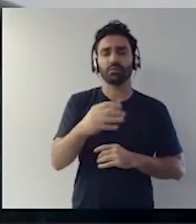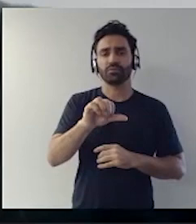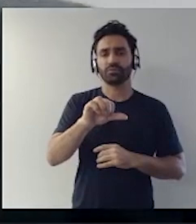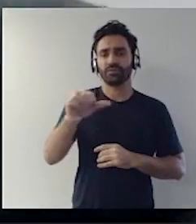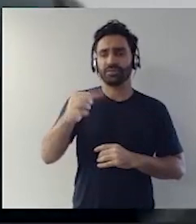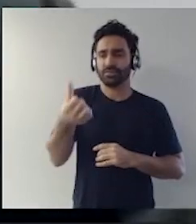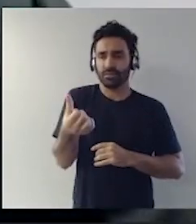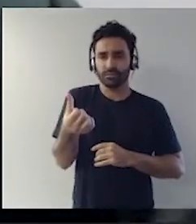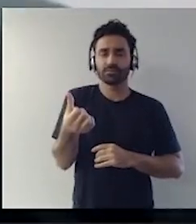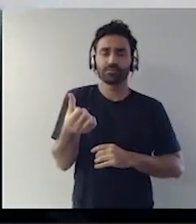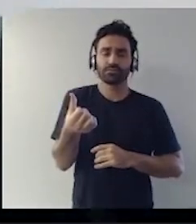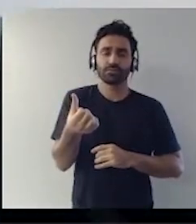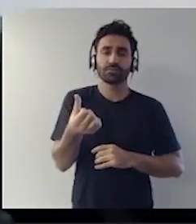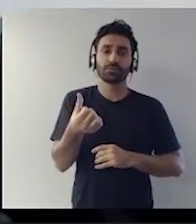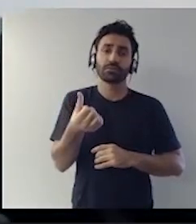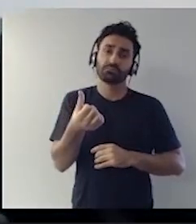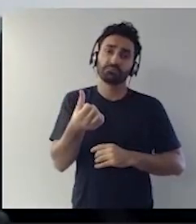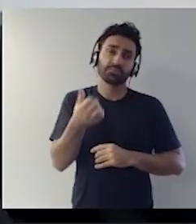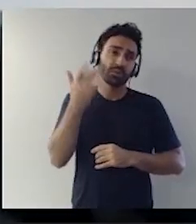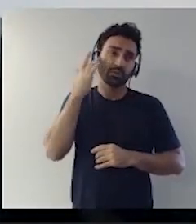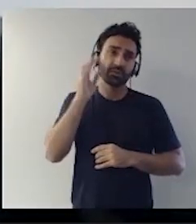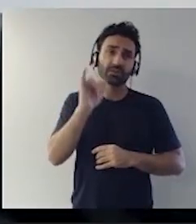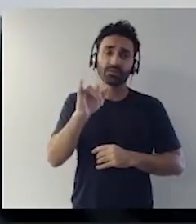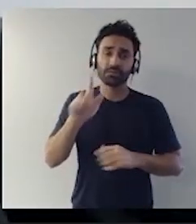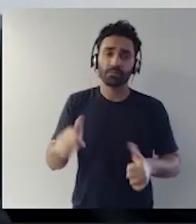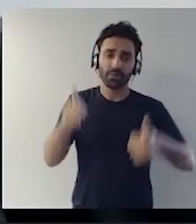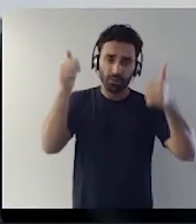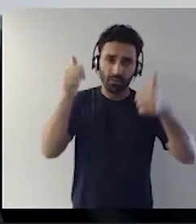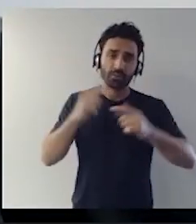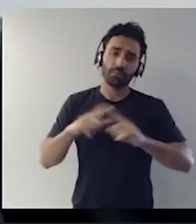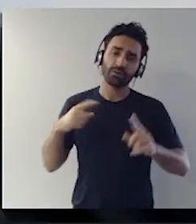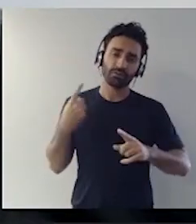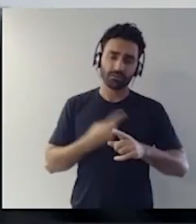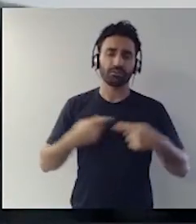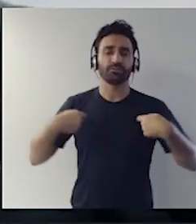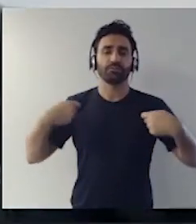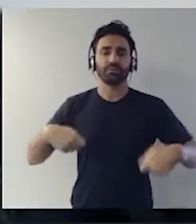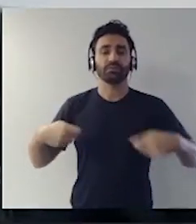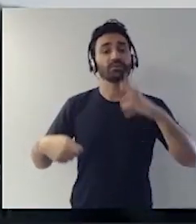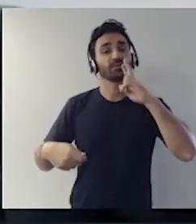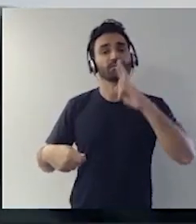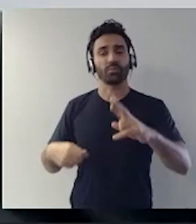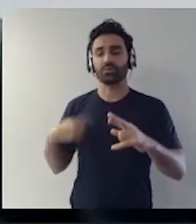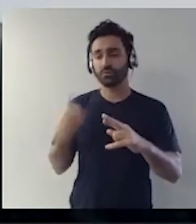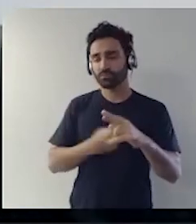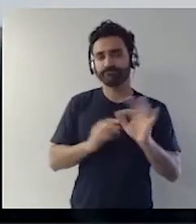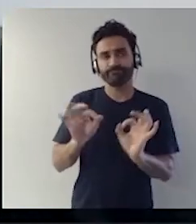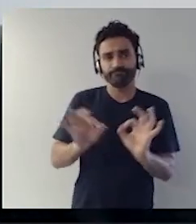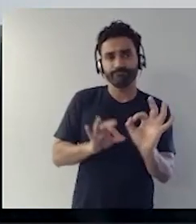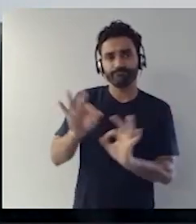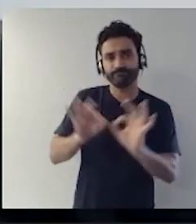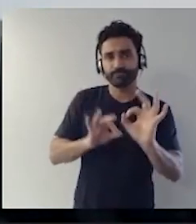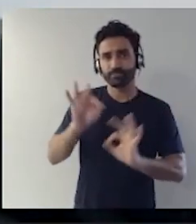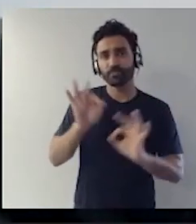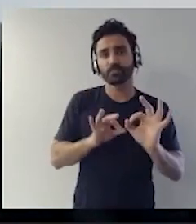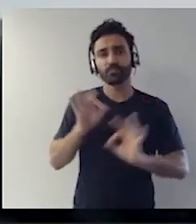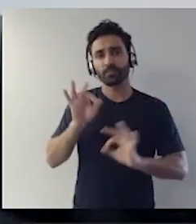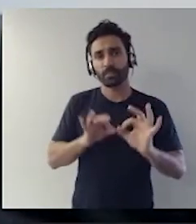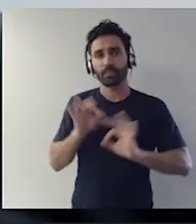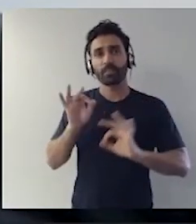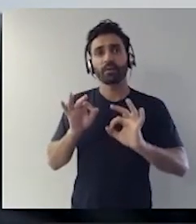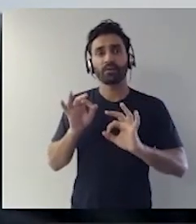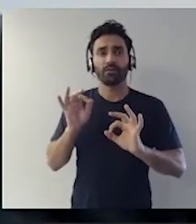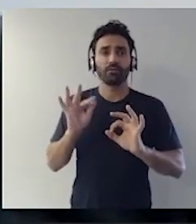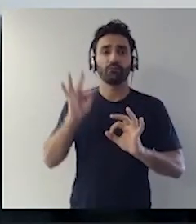uma resposta. Se não foi a melhor, mas nós precisávamos de uma resposta para nos prepararmos para os desafios